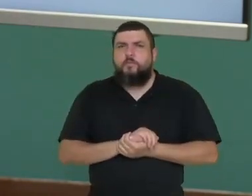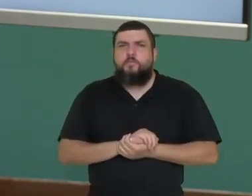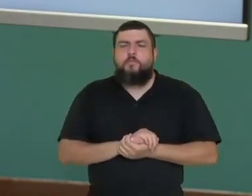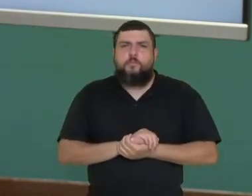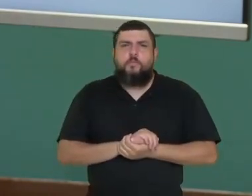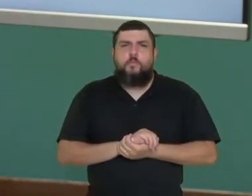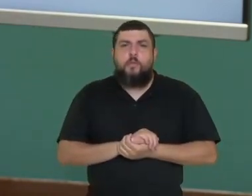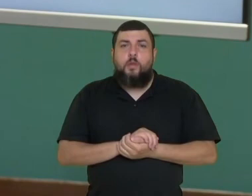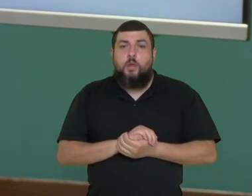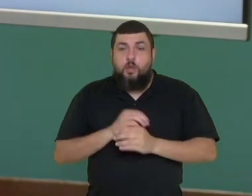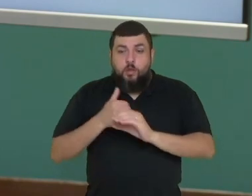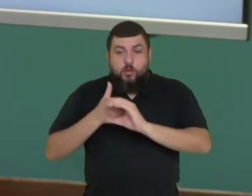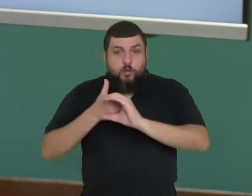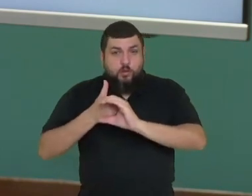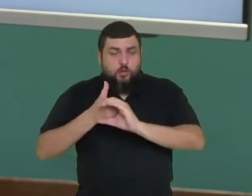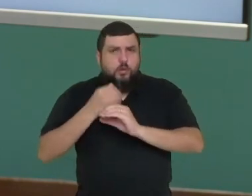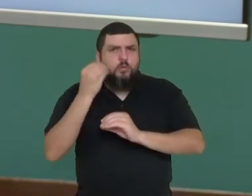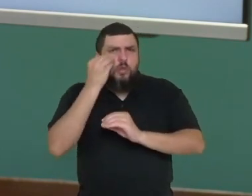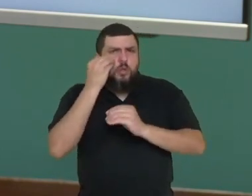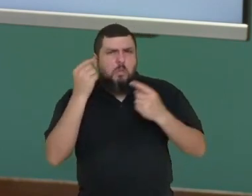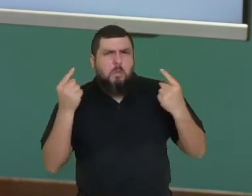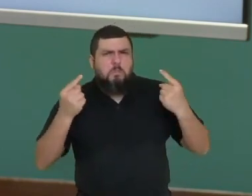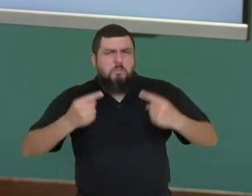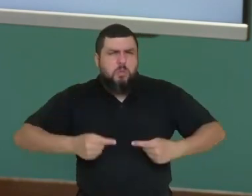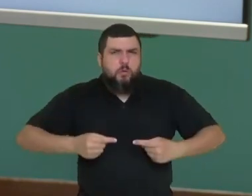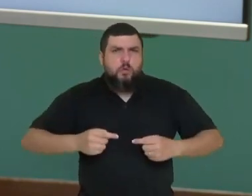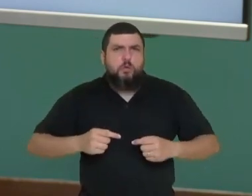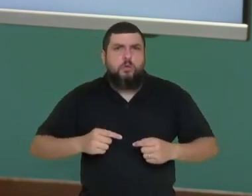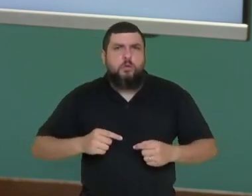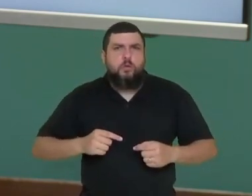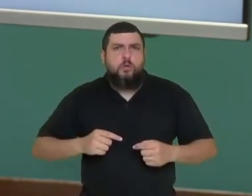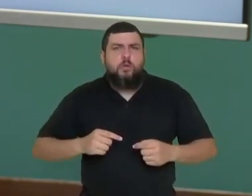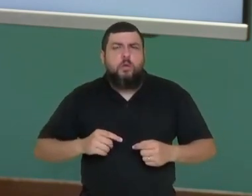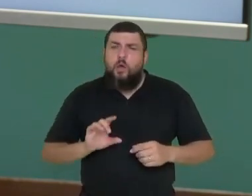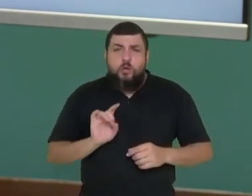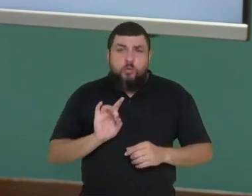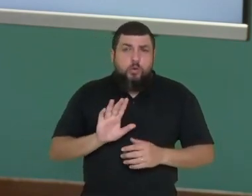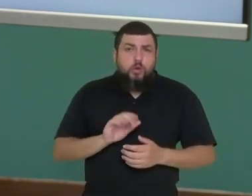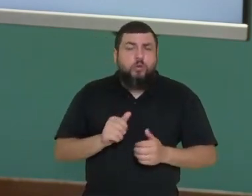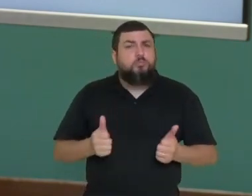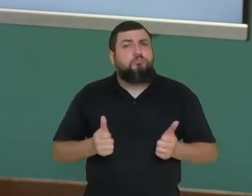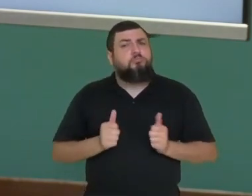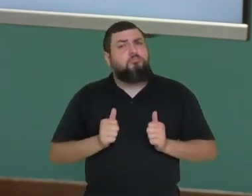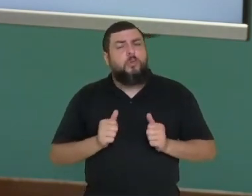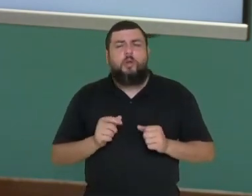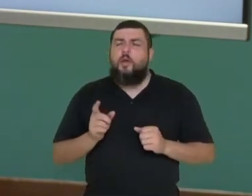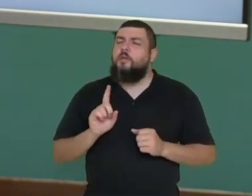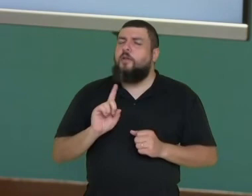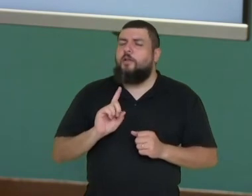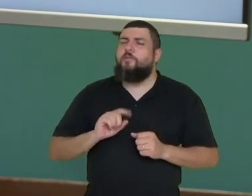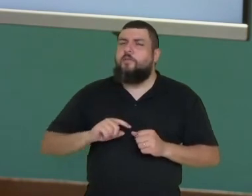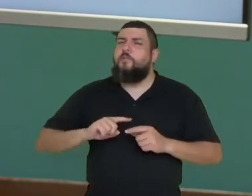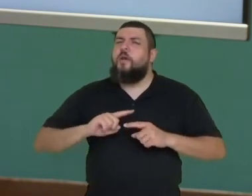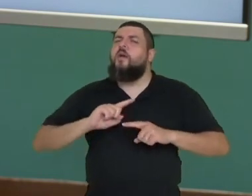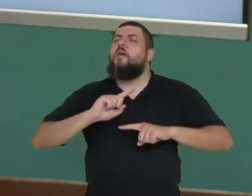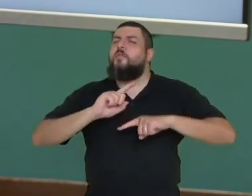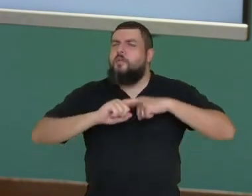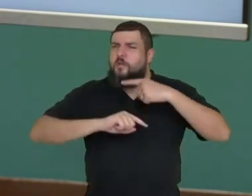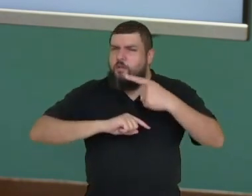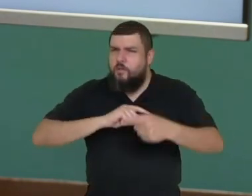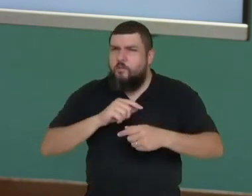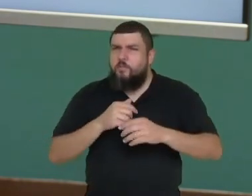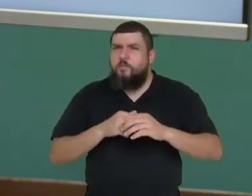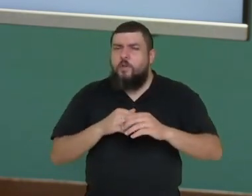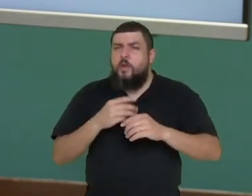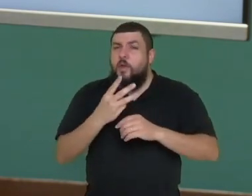tentaram barrar e, professor, vai ficar por aí essa história? Ih, não, os cristãos depois vão fazer de